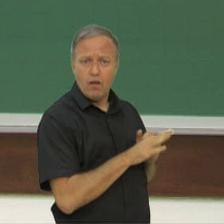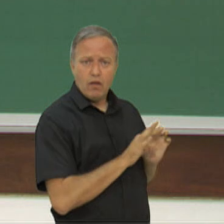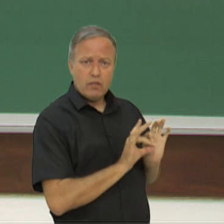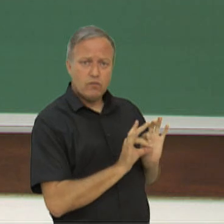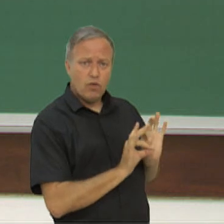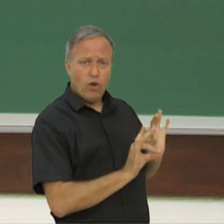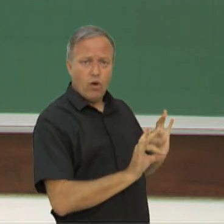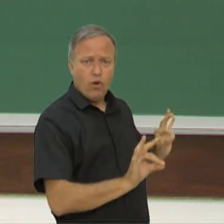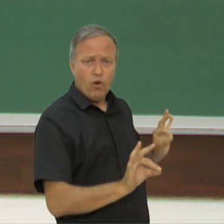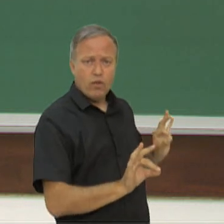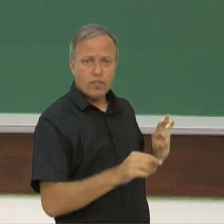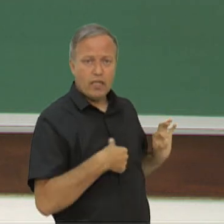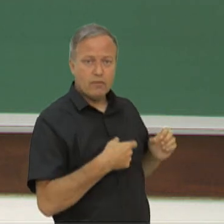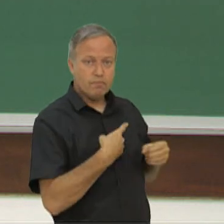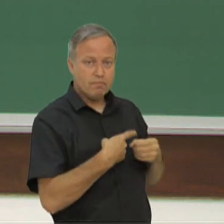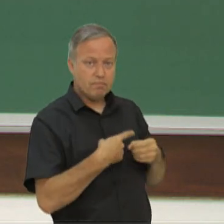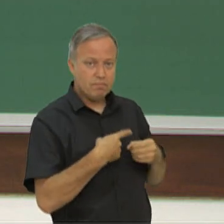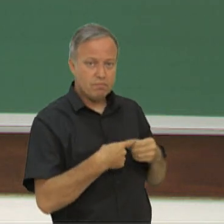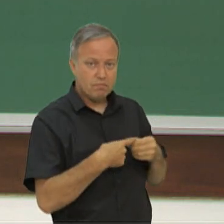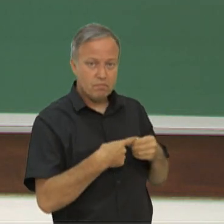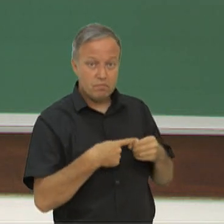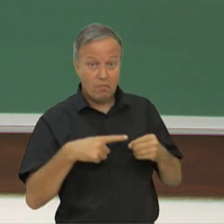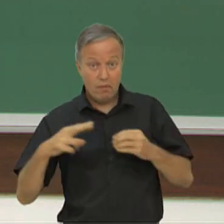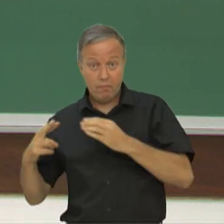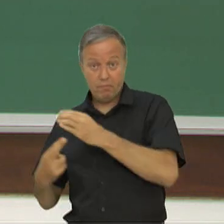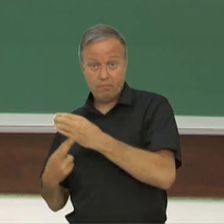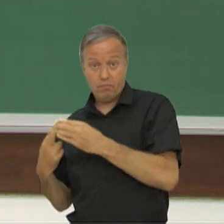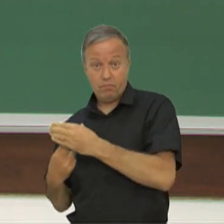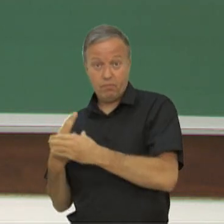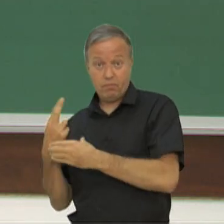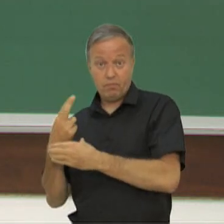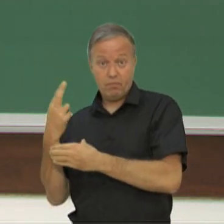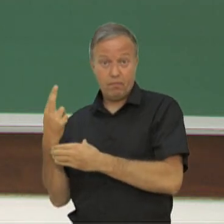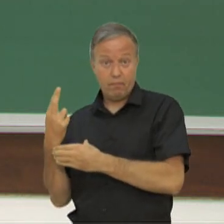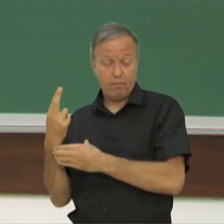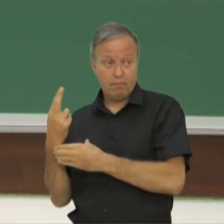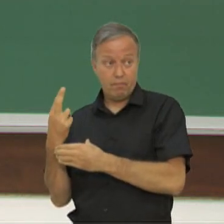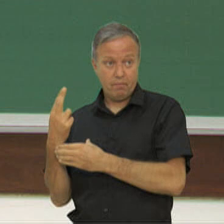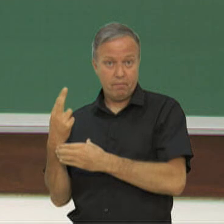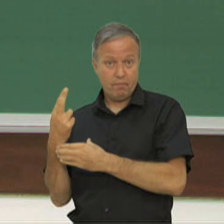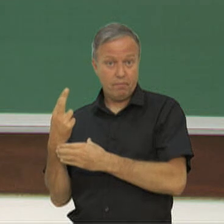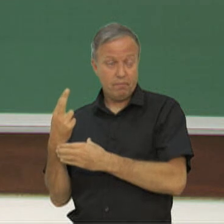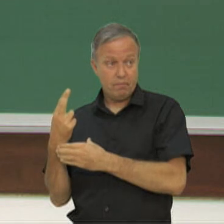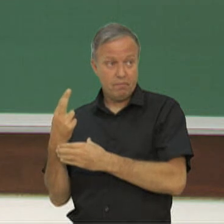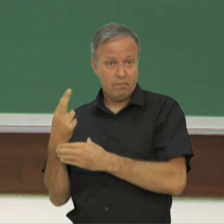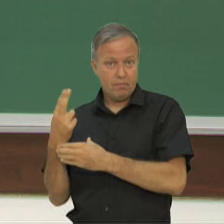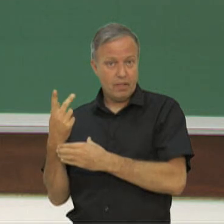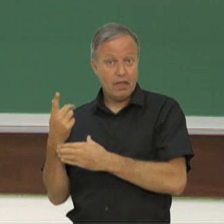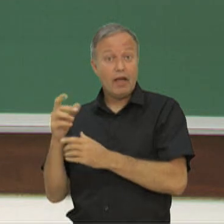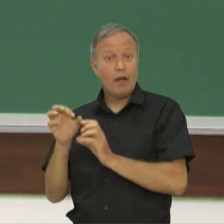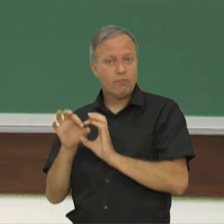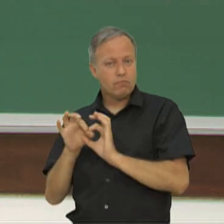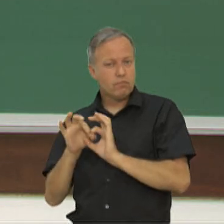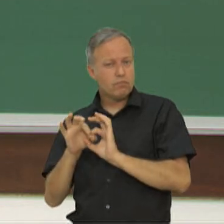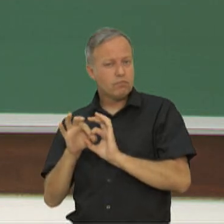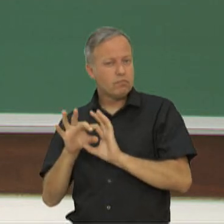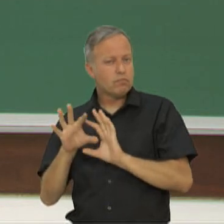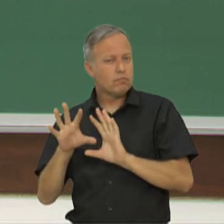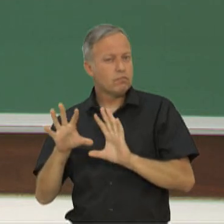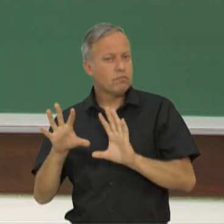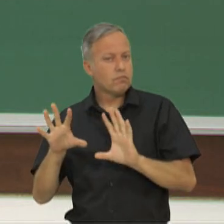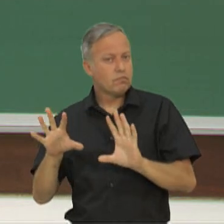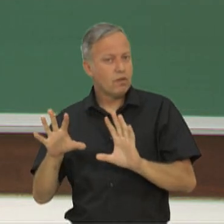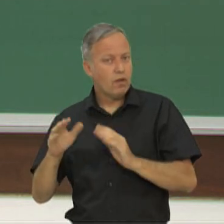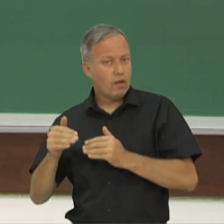urbana. Lembram? E que no Renascimento, aí a dança já deixou de ser proibida, né? Já não era mais proibida